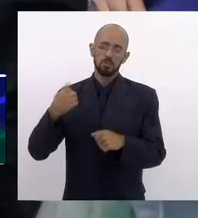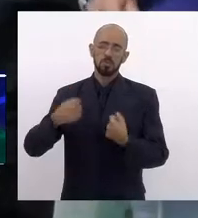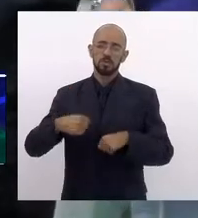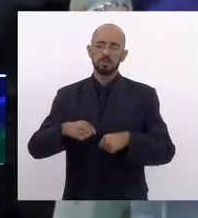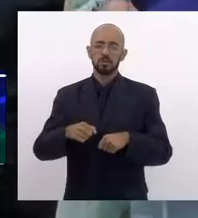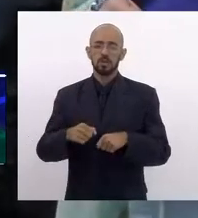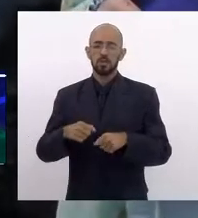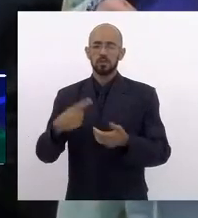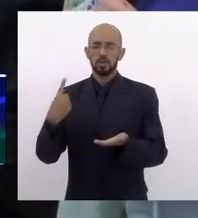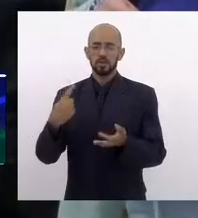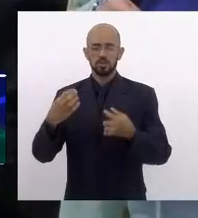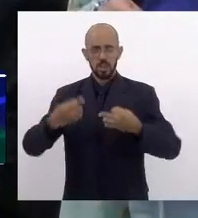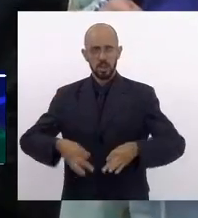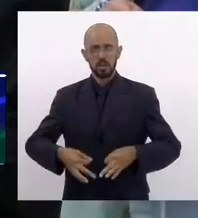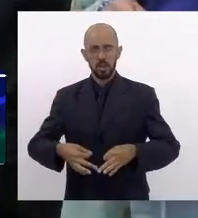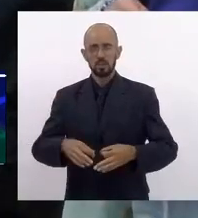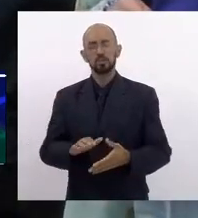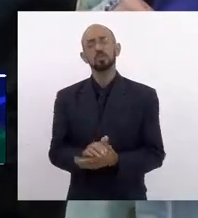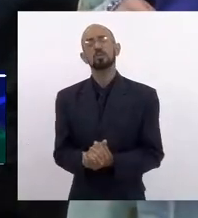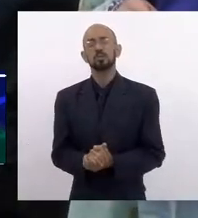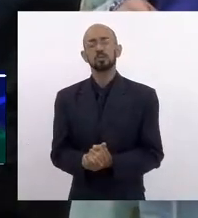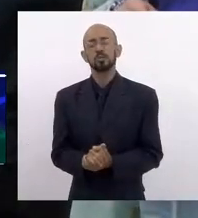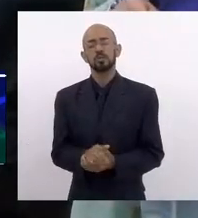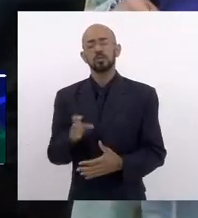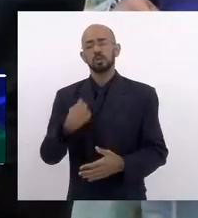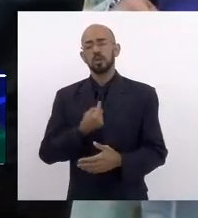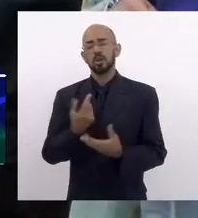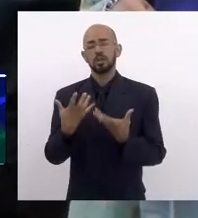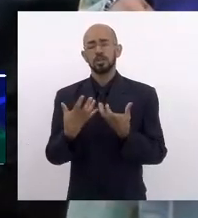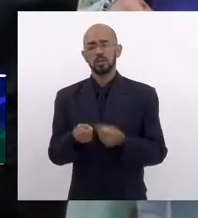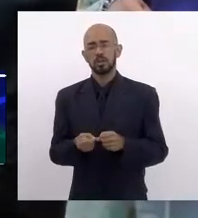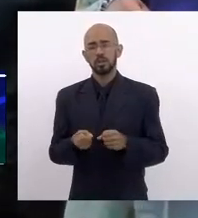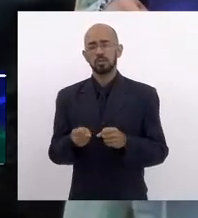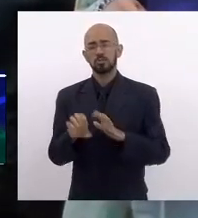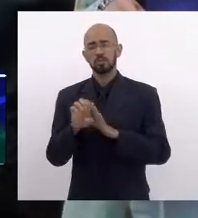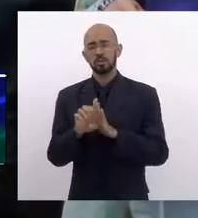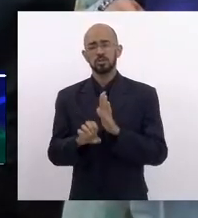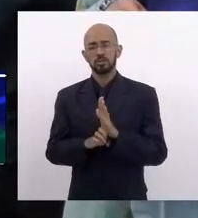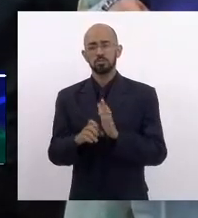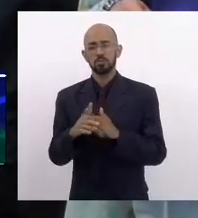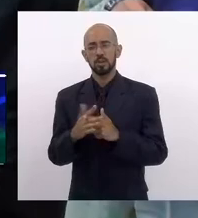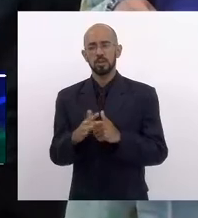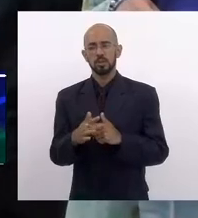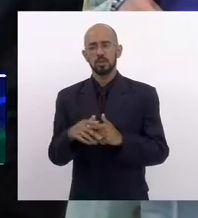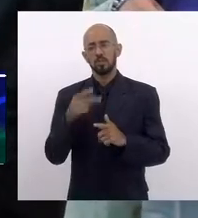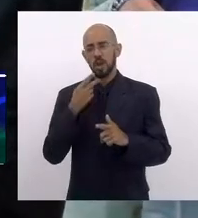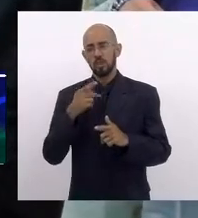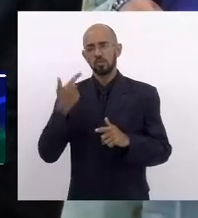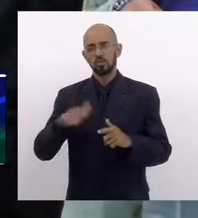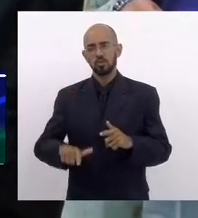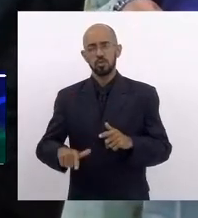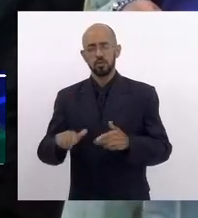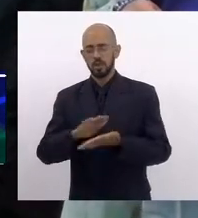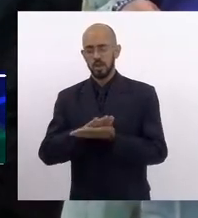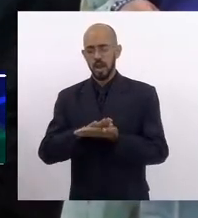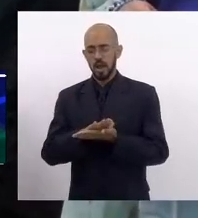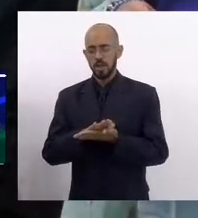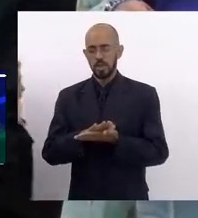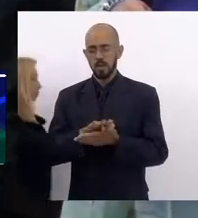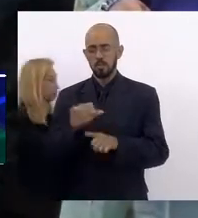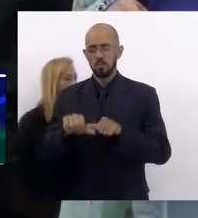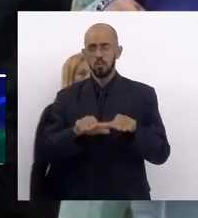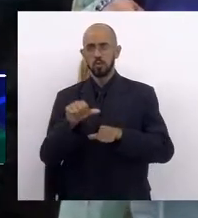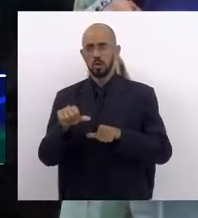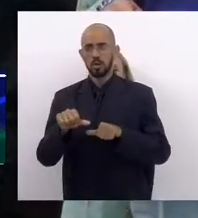confirmado. Então, nós aceitamos essas emendas e volto a dizer que isso em nada